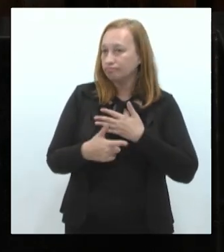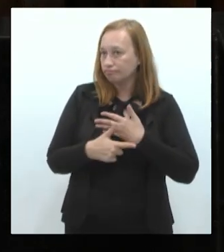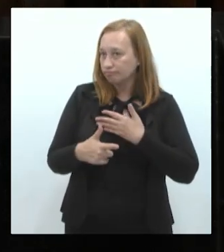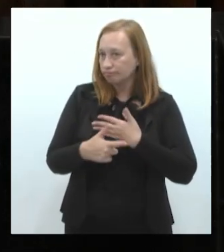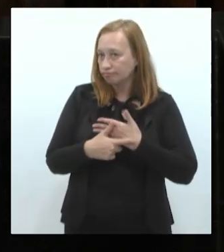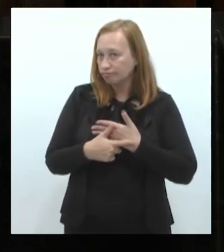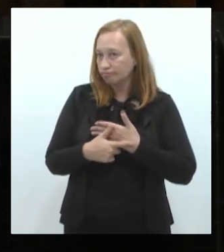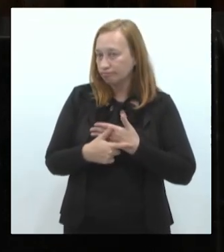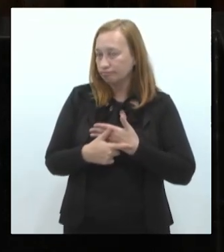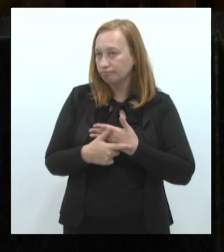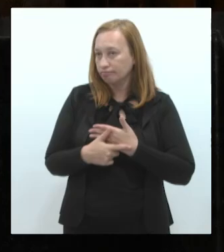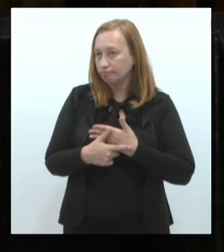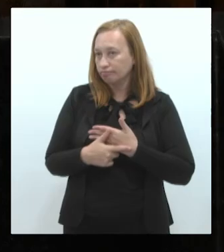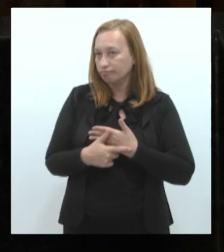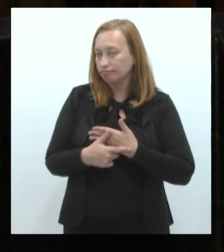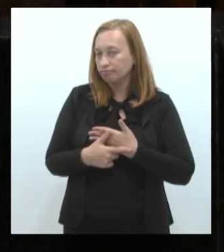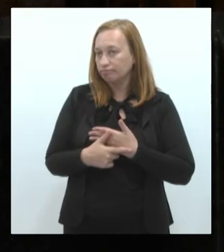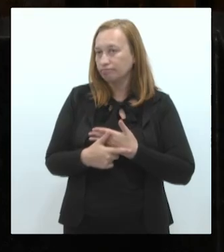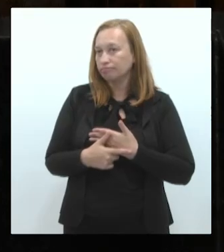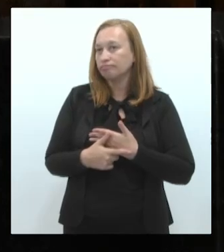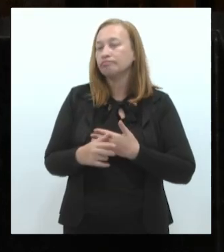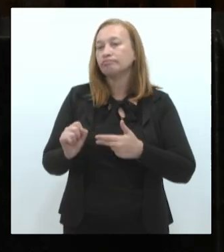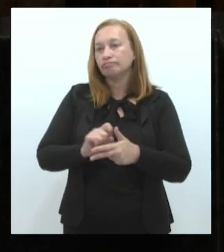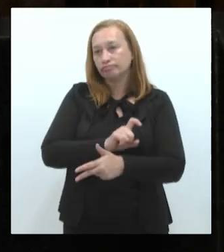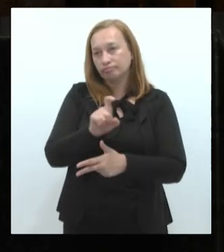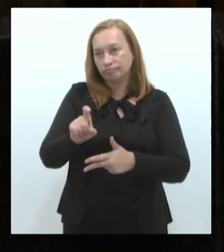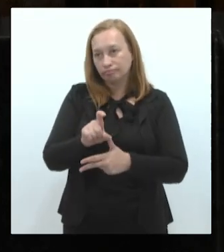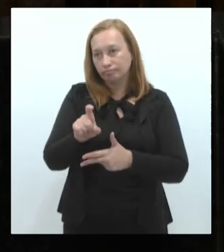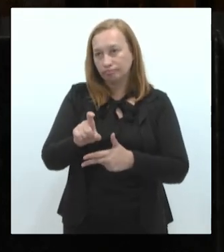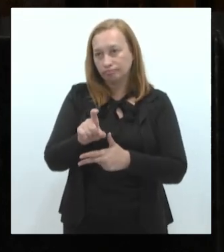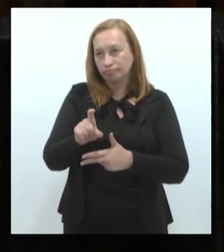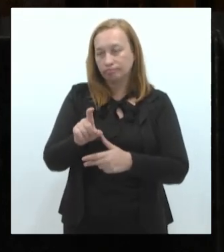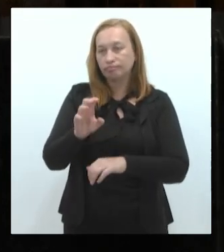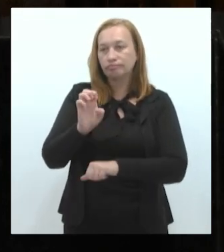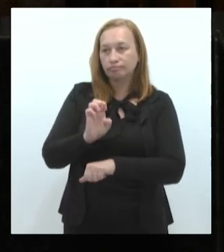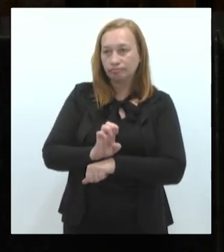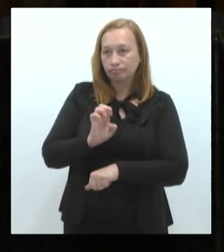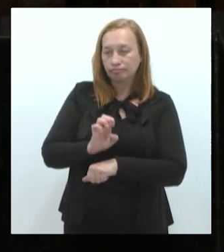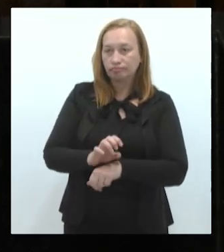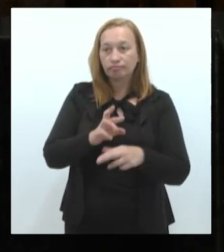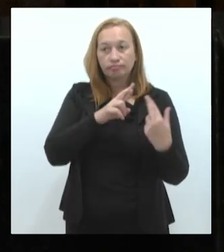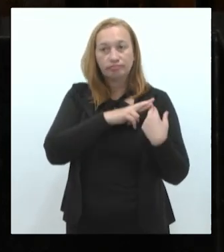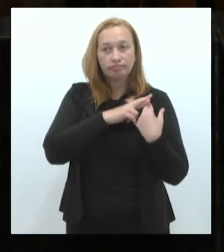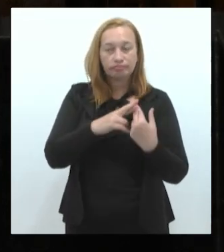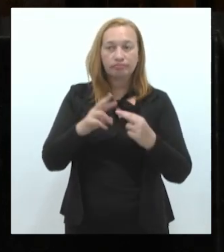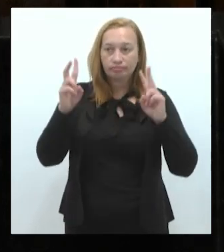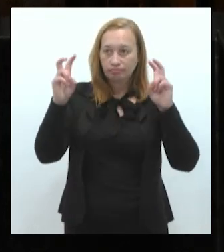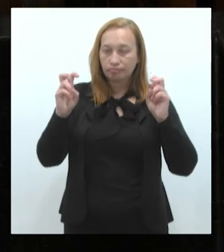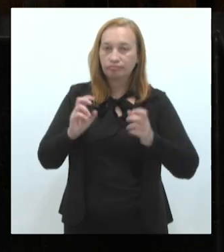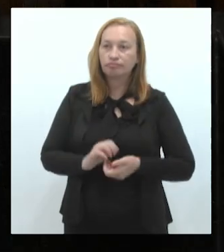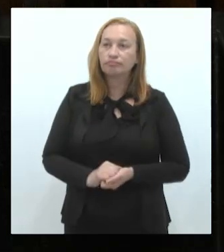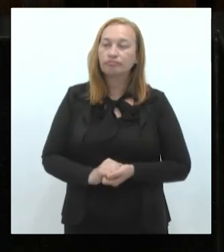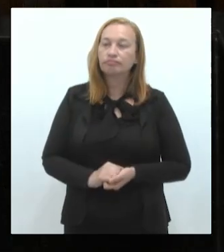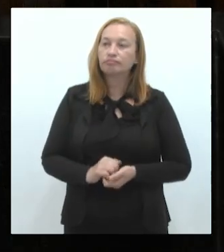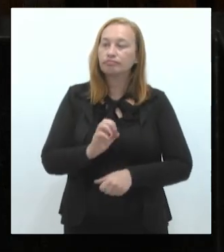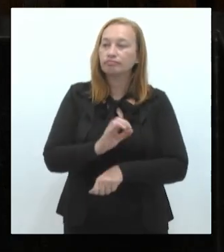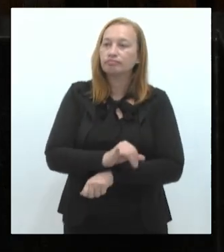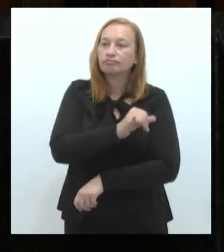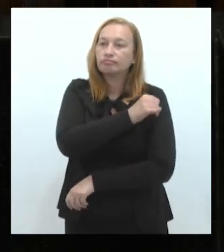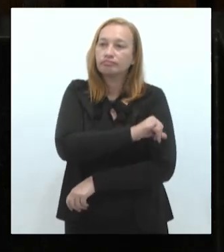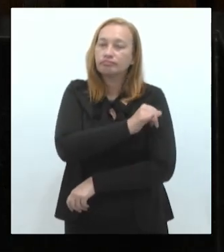o Executivo Estadual tem também na responsabilidade com esse tema. O Estado do Rio de